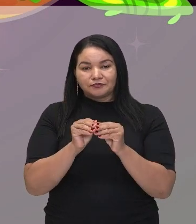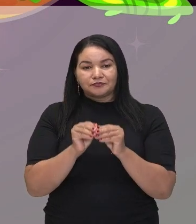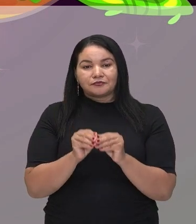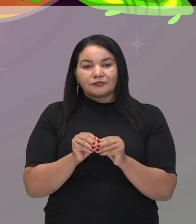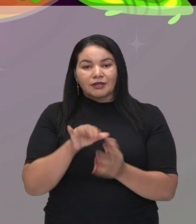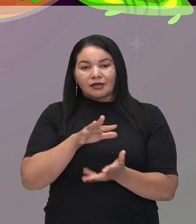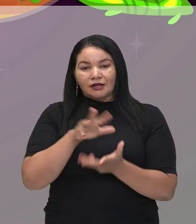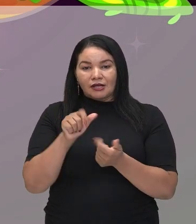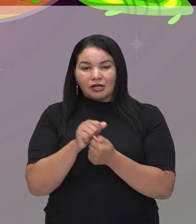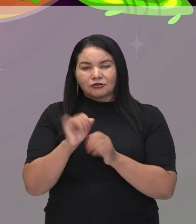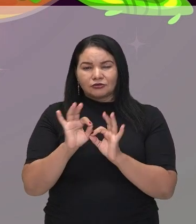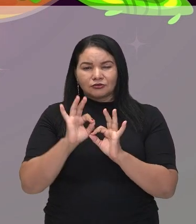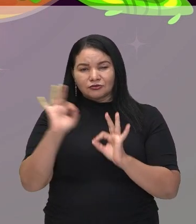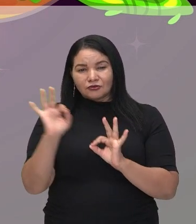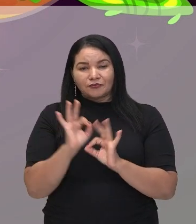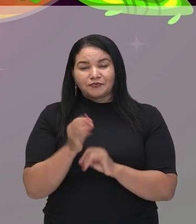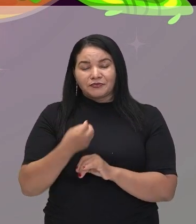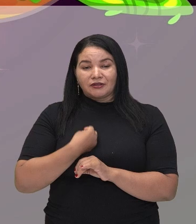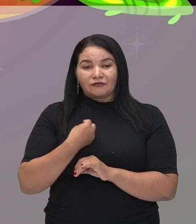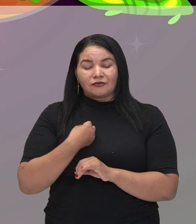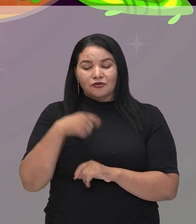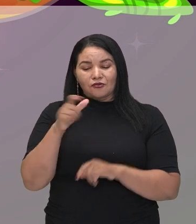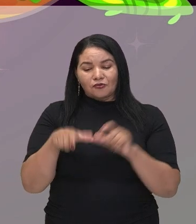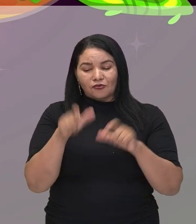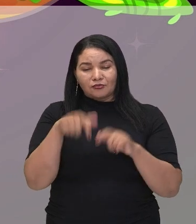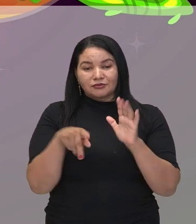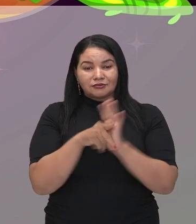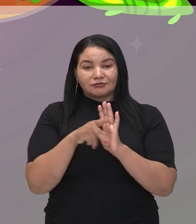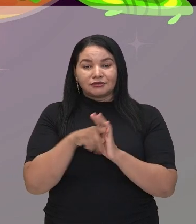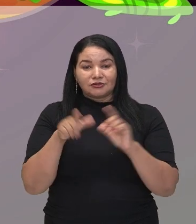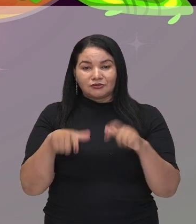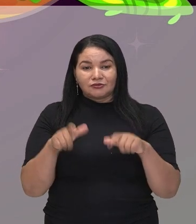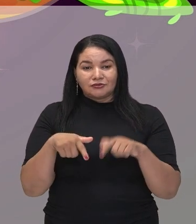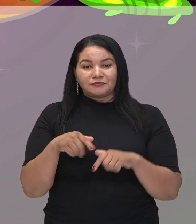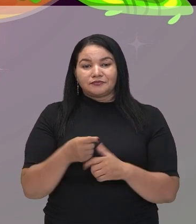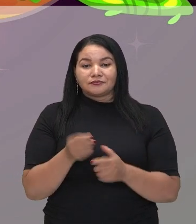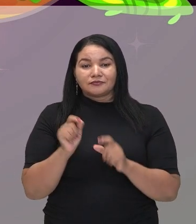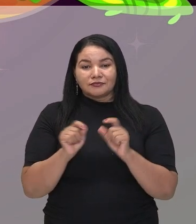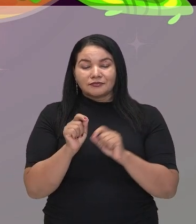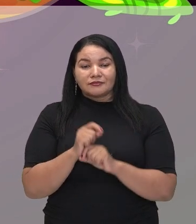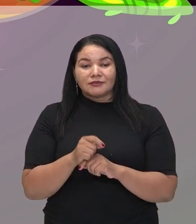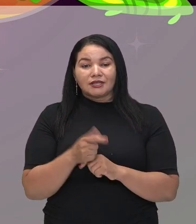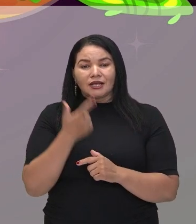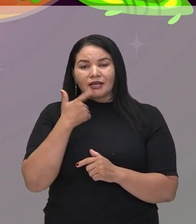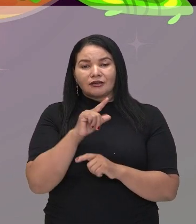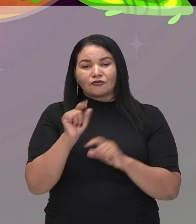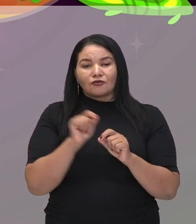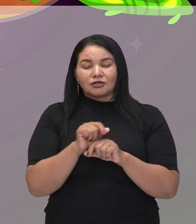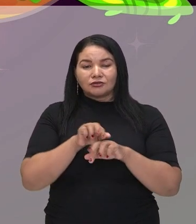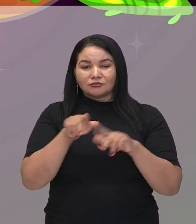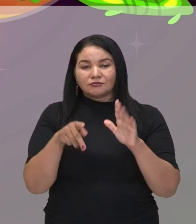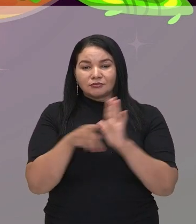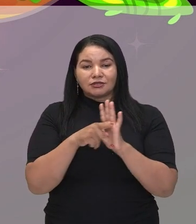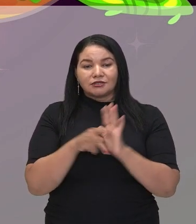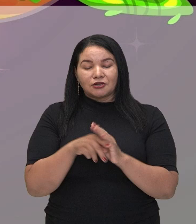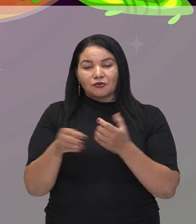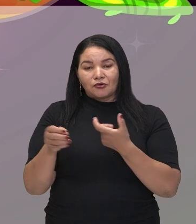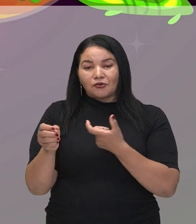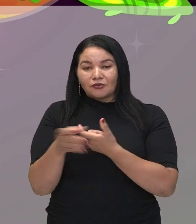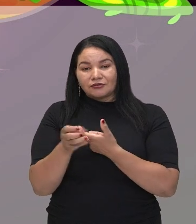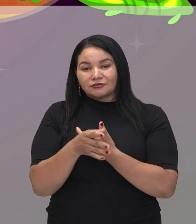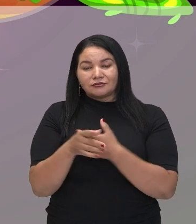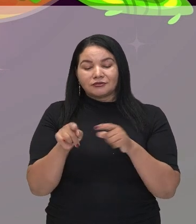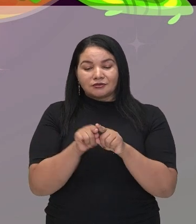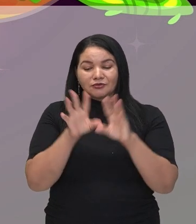planeta Abrevo, viviam os abrevianos, seres únicos com uma linguagem peculiar cheia de neologismos e